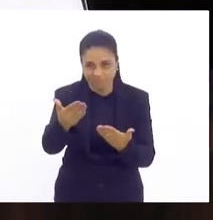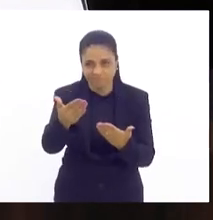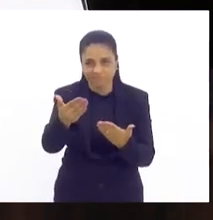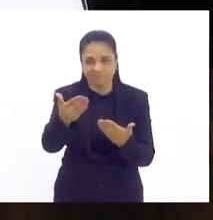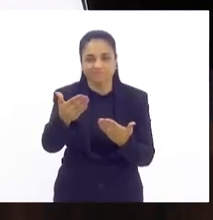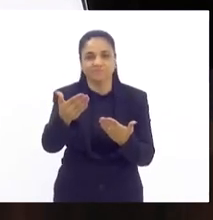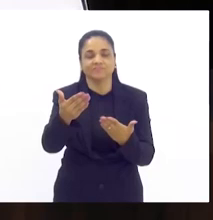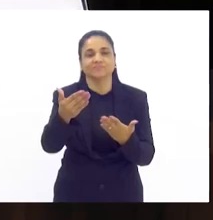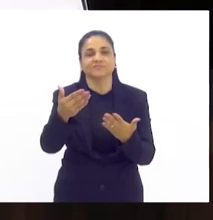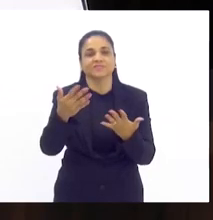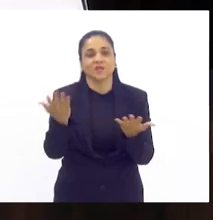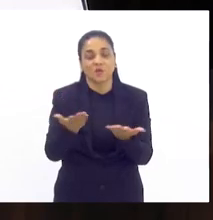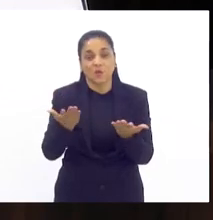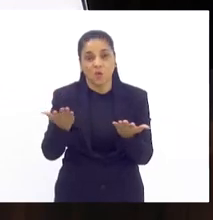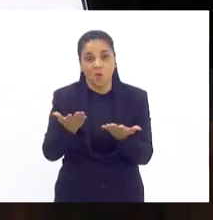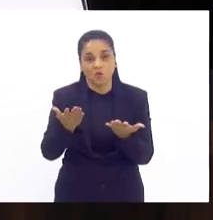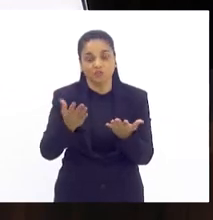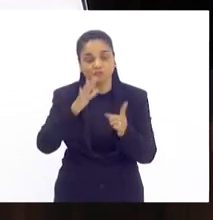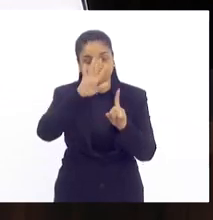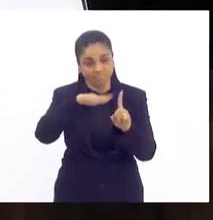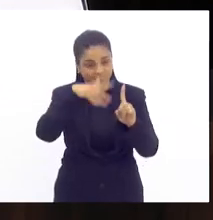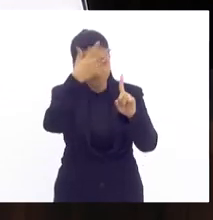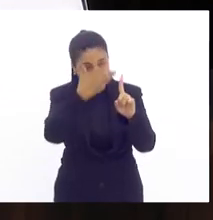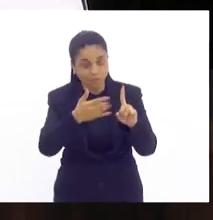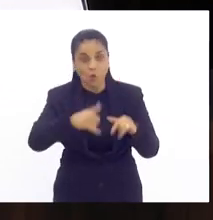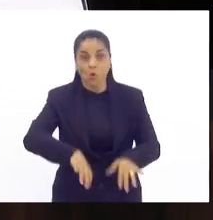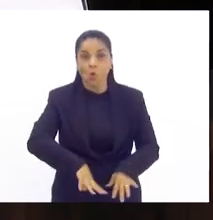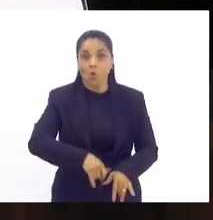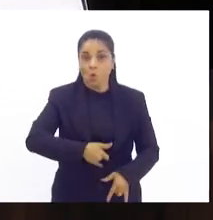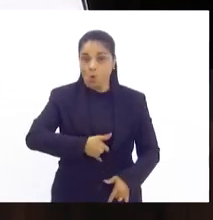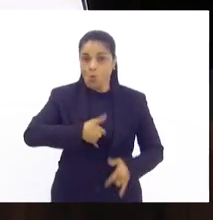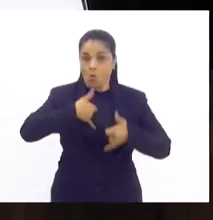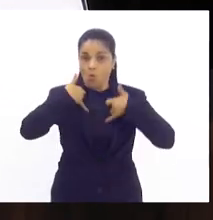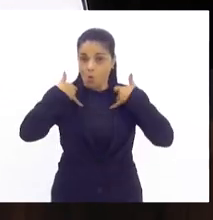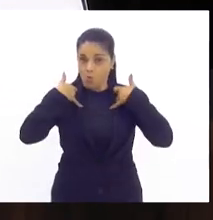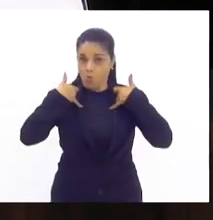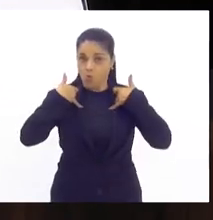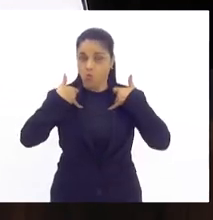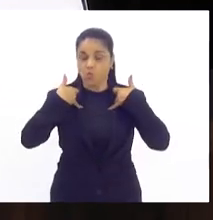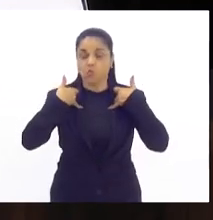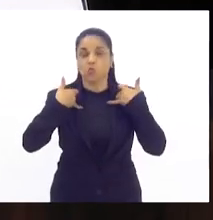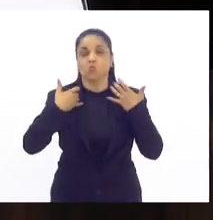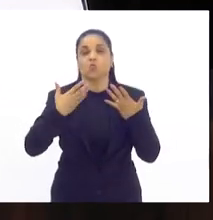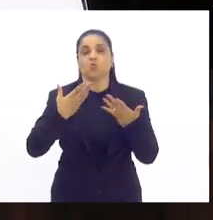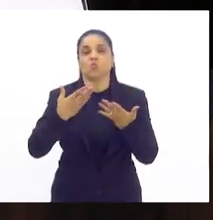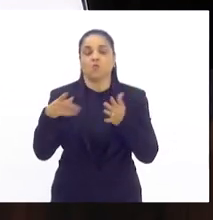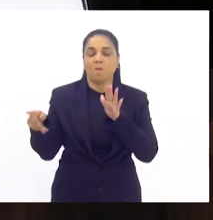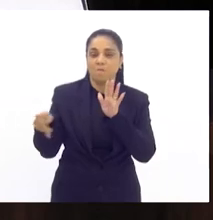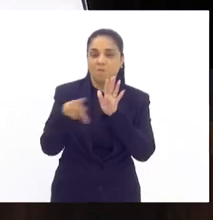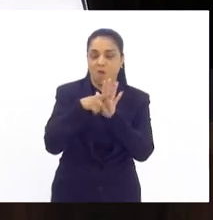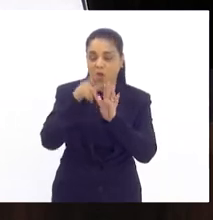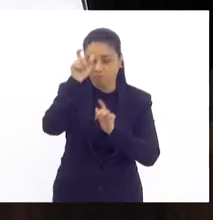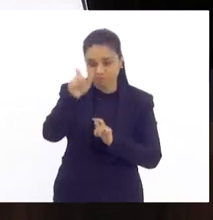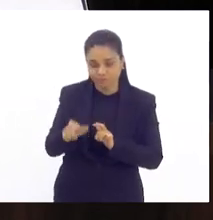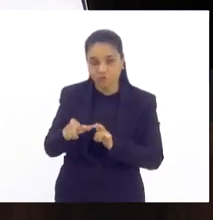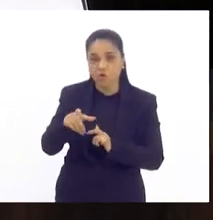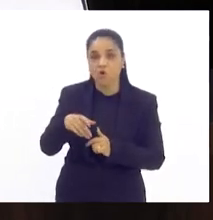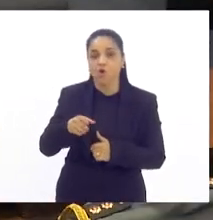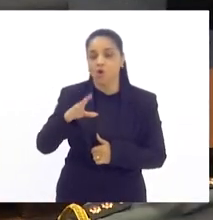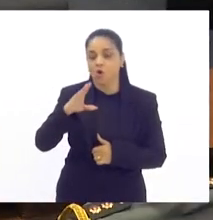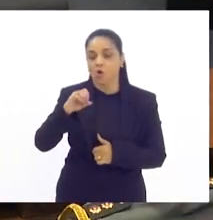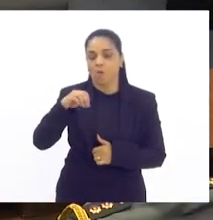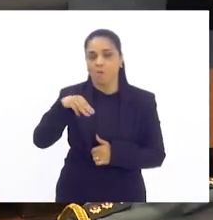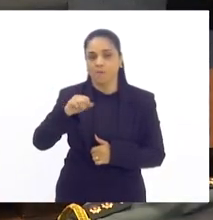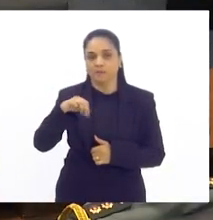nessa cerimônia, que a gente tem muito orgulho de tê-lo como comandante do Corpo de Bombeiros. Obrigado a todos,